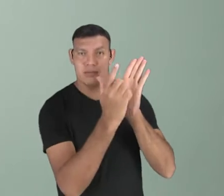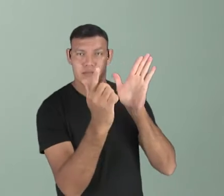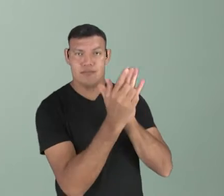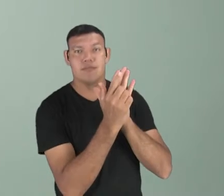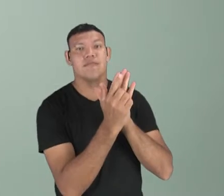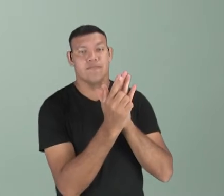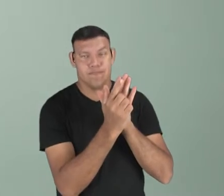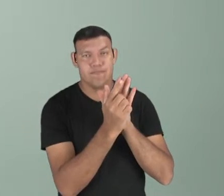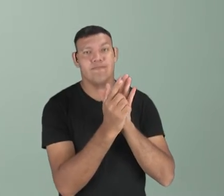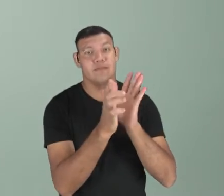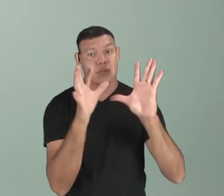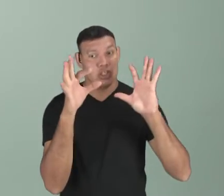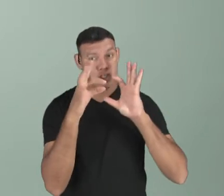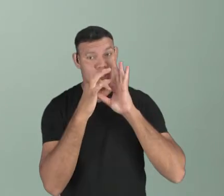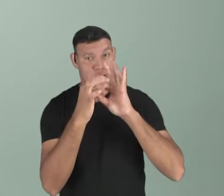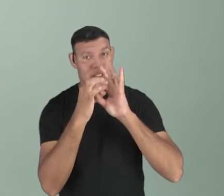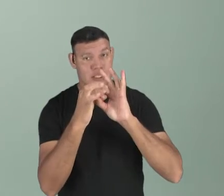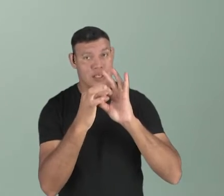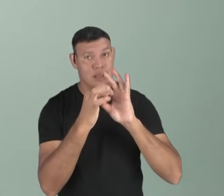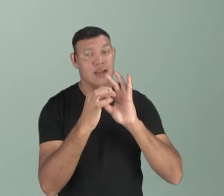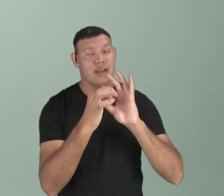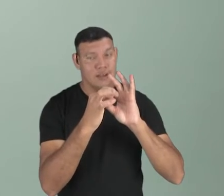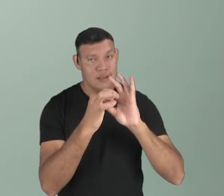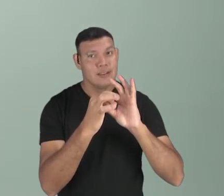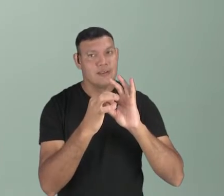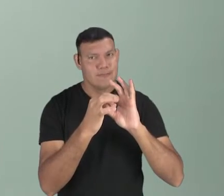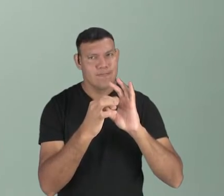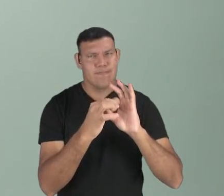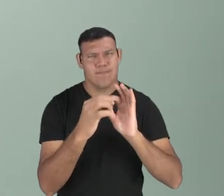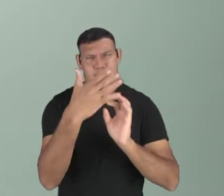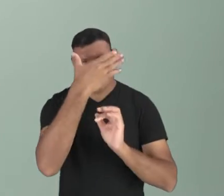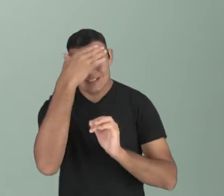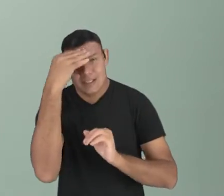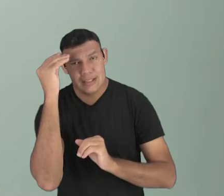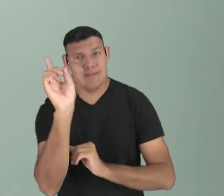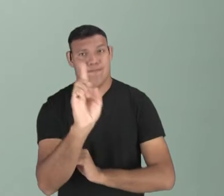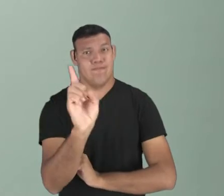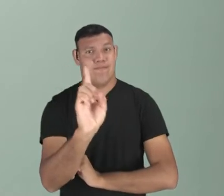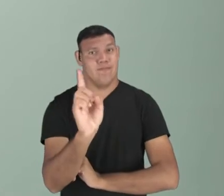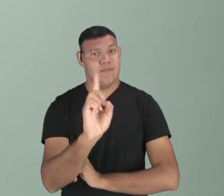é estabelecer uma ligação. Não se esqueça mais, aluno.